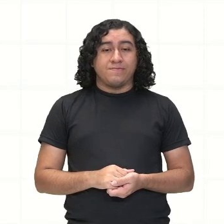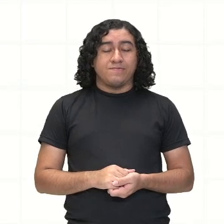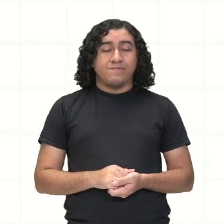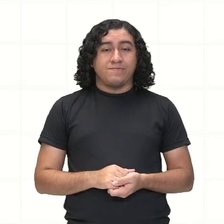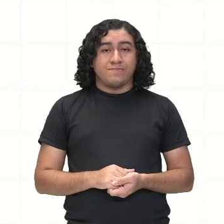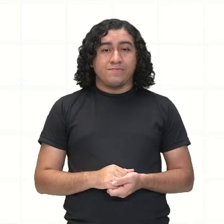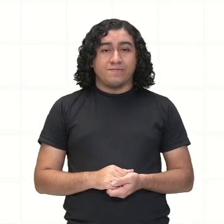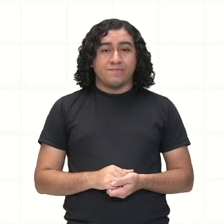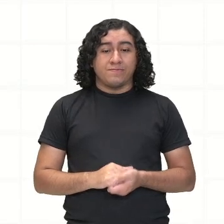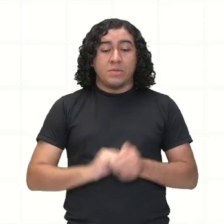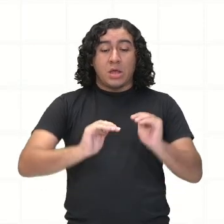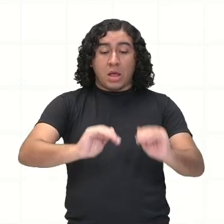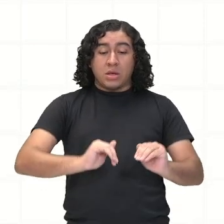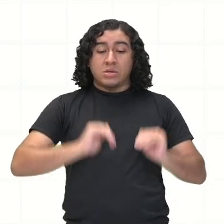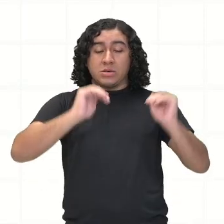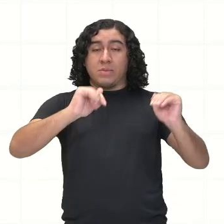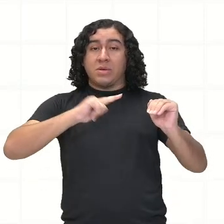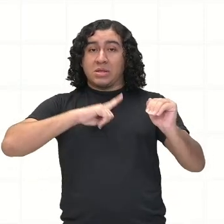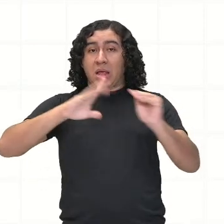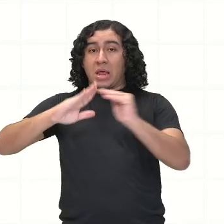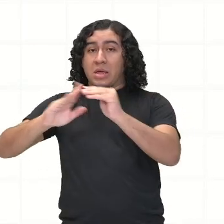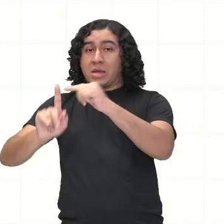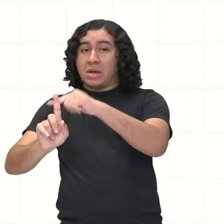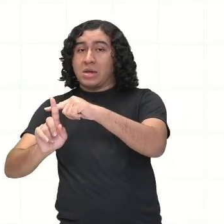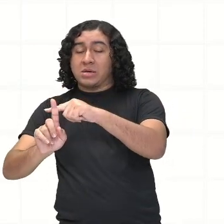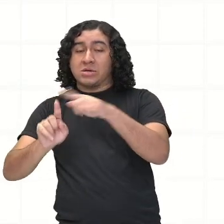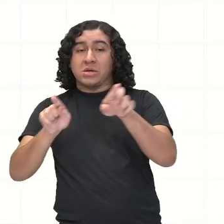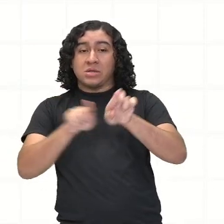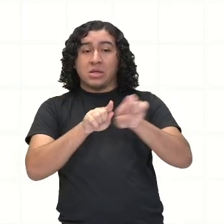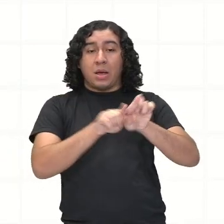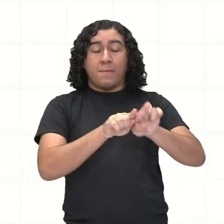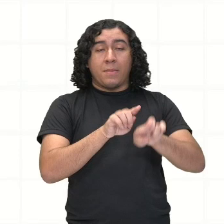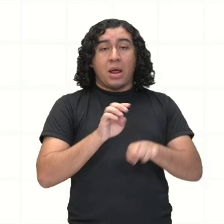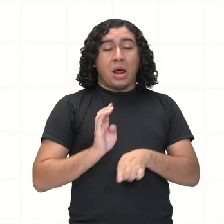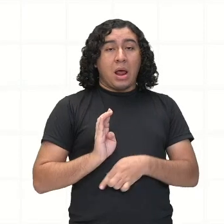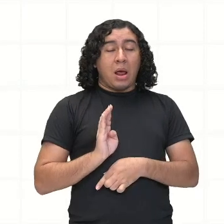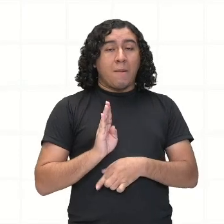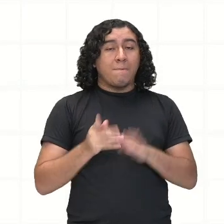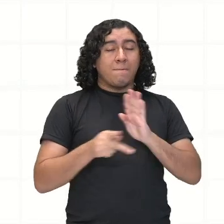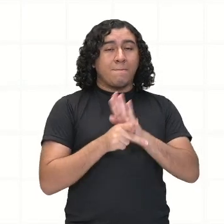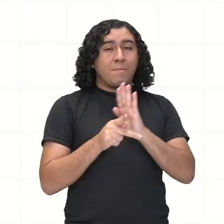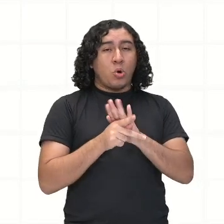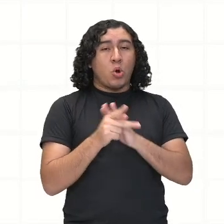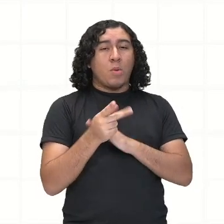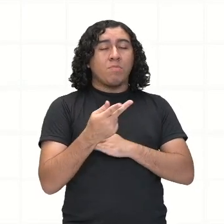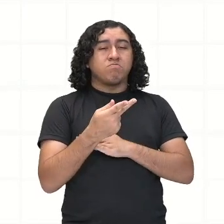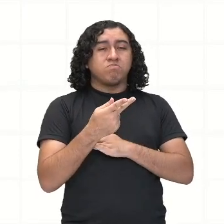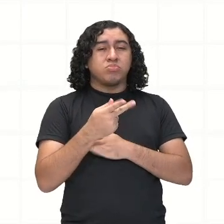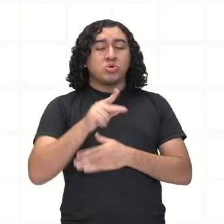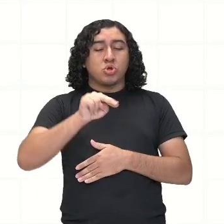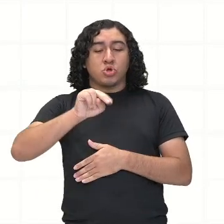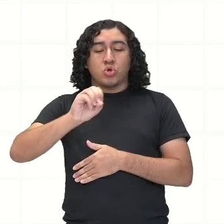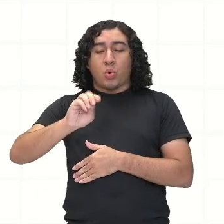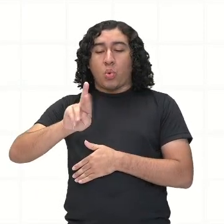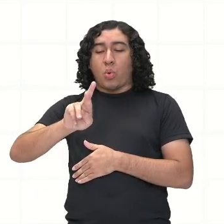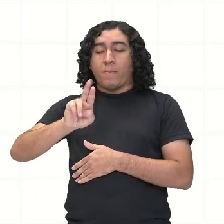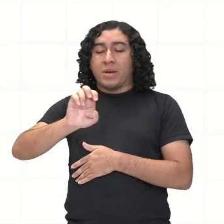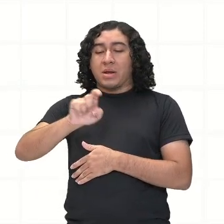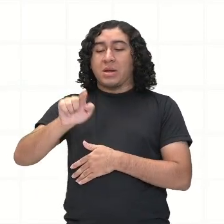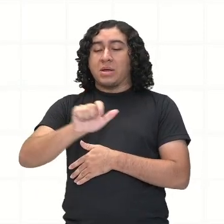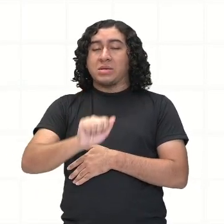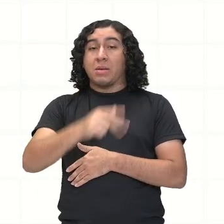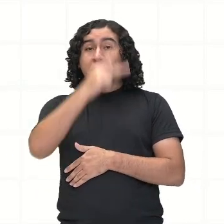igreja, que é justamente o clero, e a nobreza, que são ali aqueles nobres que vão auxiliar